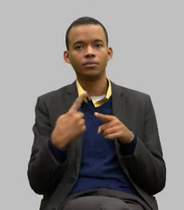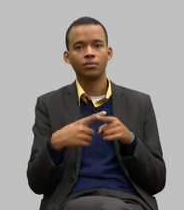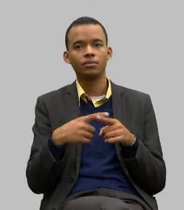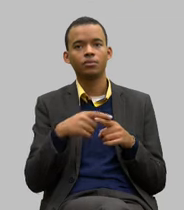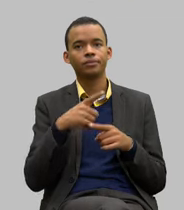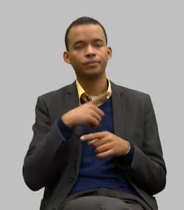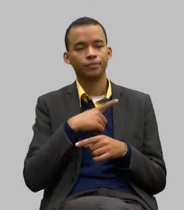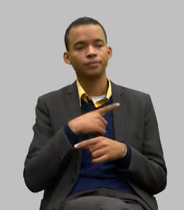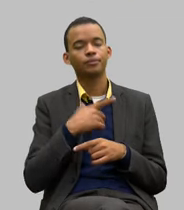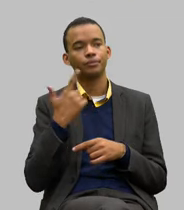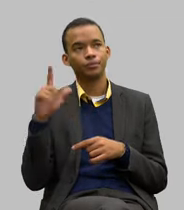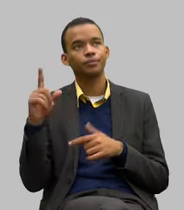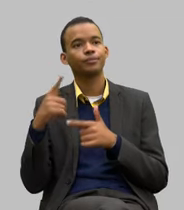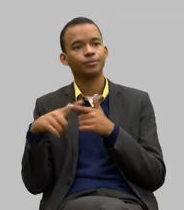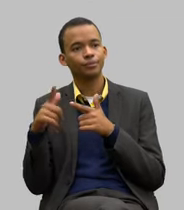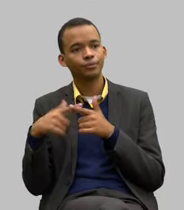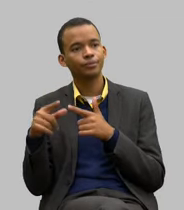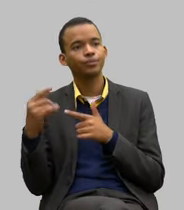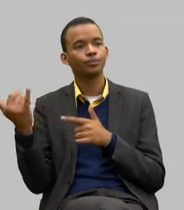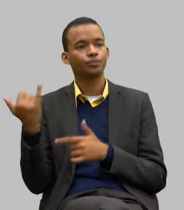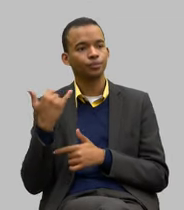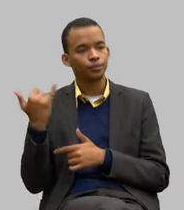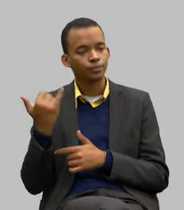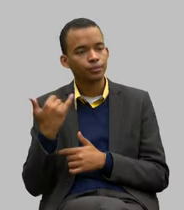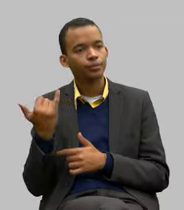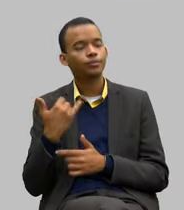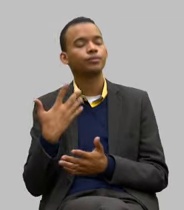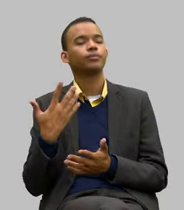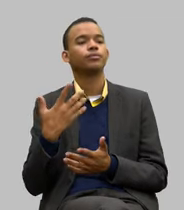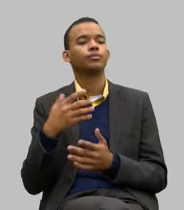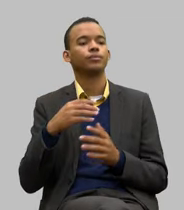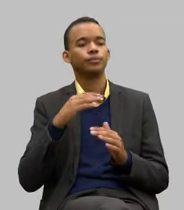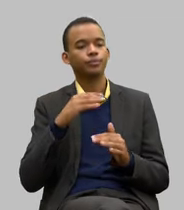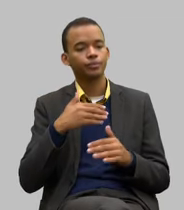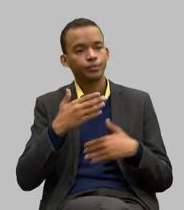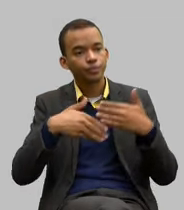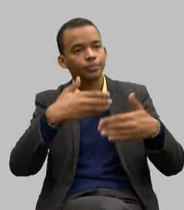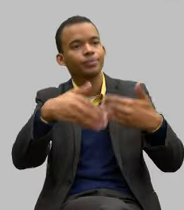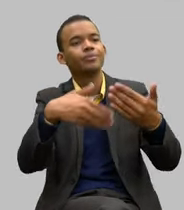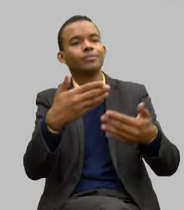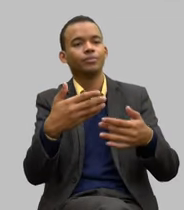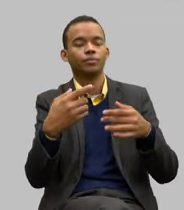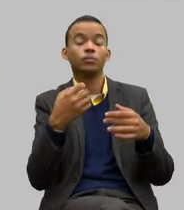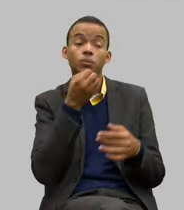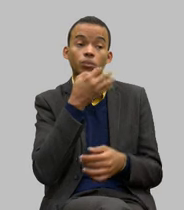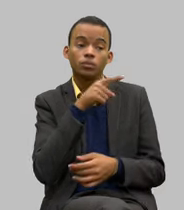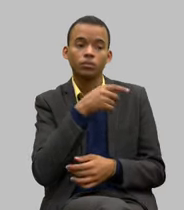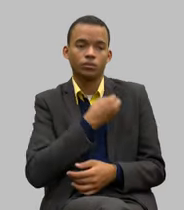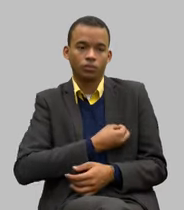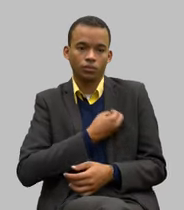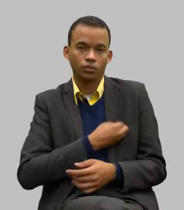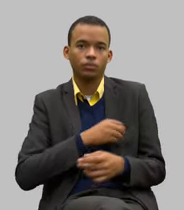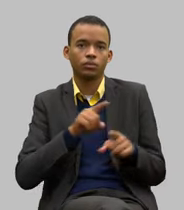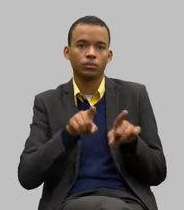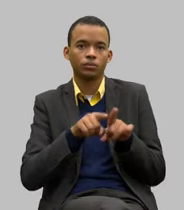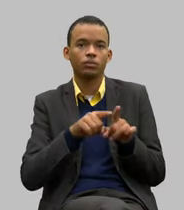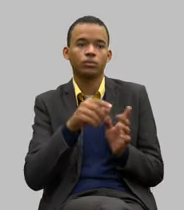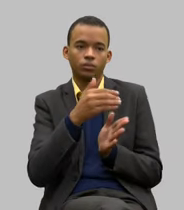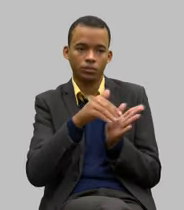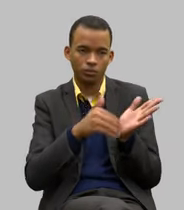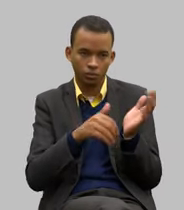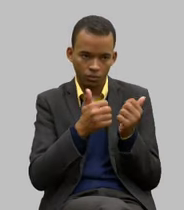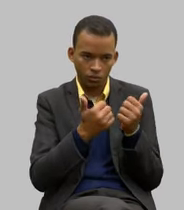cabeça secretário né sim sim progressão e é bom que o senhor esteja aqui e que as suas subsecretários também estejam acompanhando